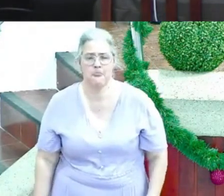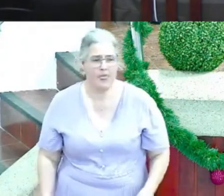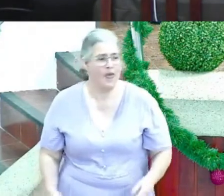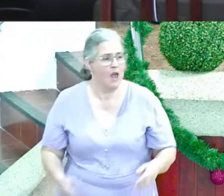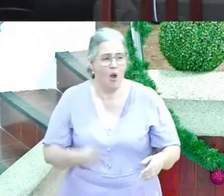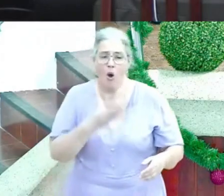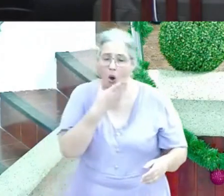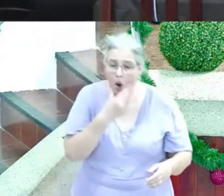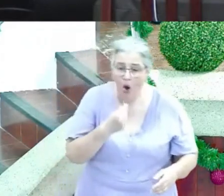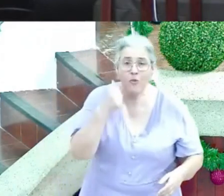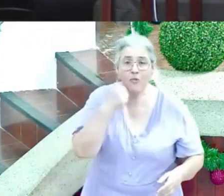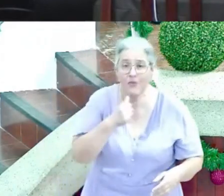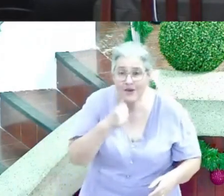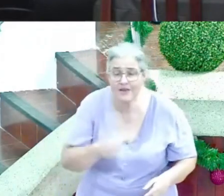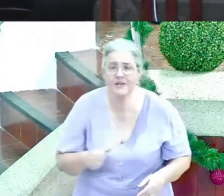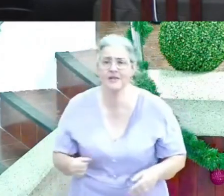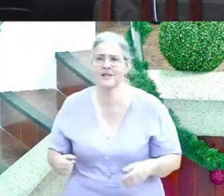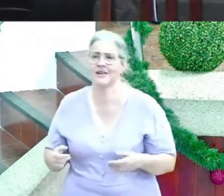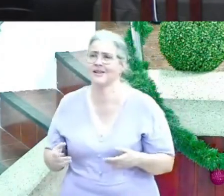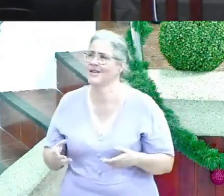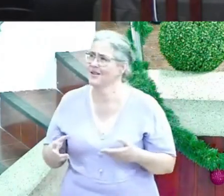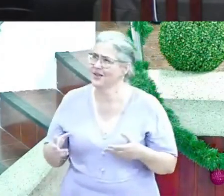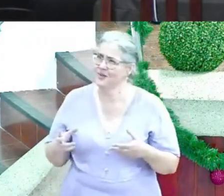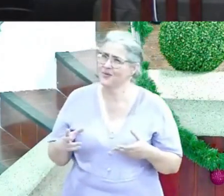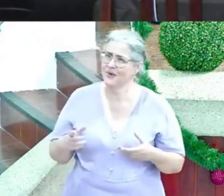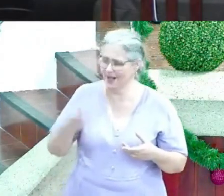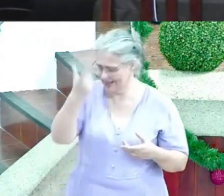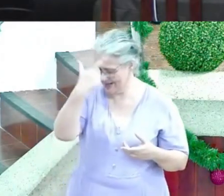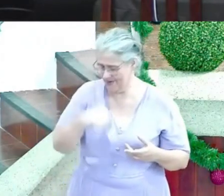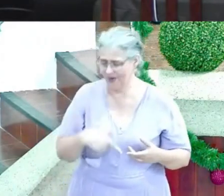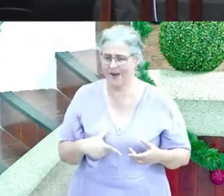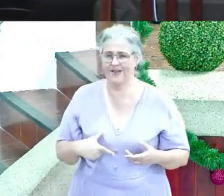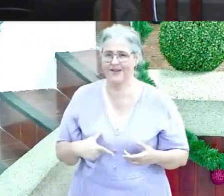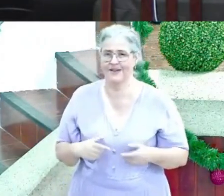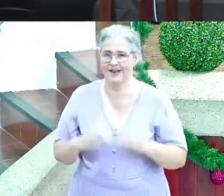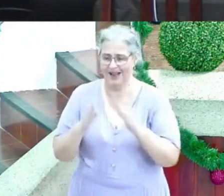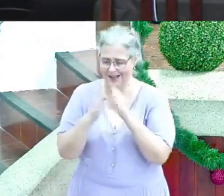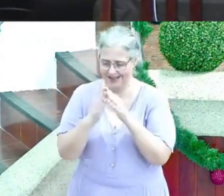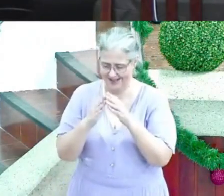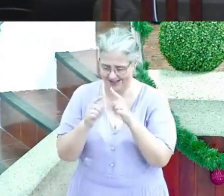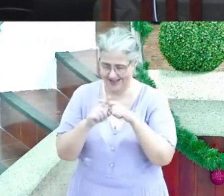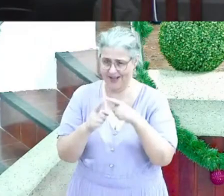graça, tornam-se o templo de Deus sobre a face da terra.